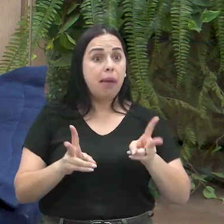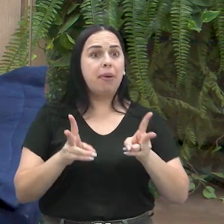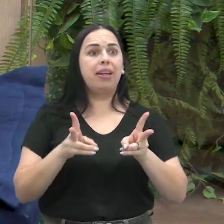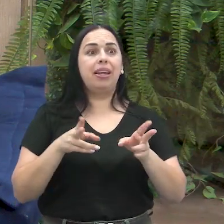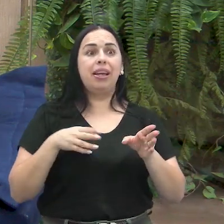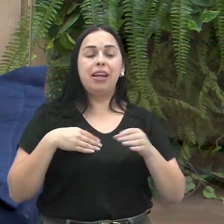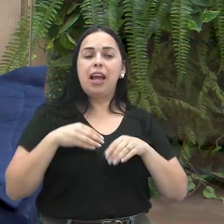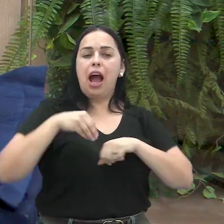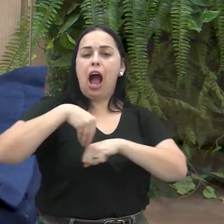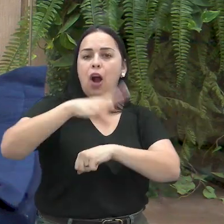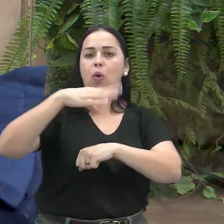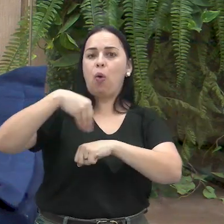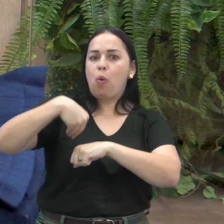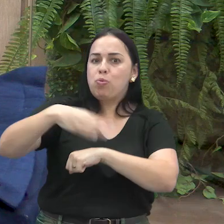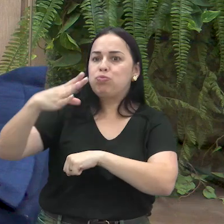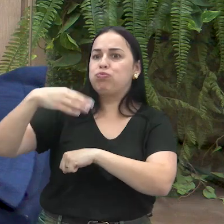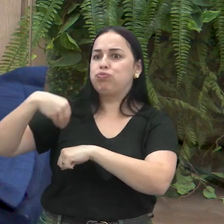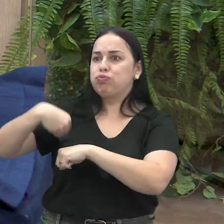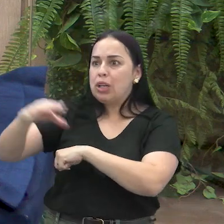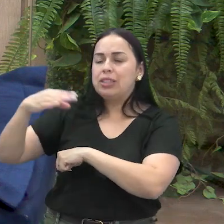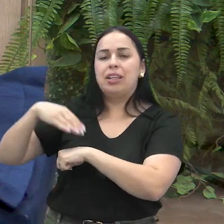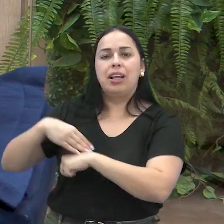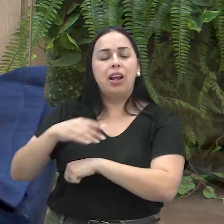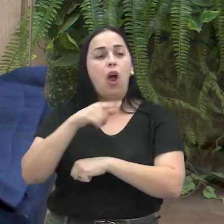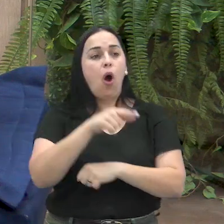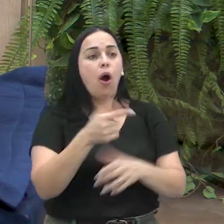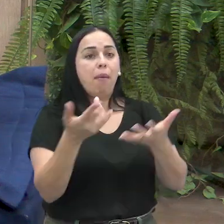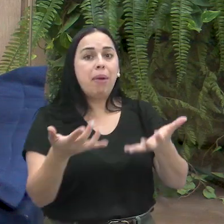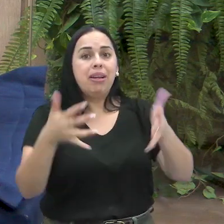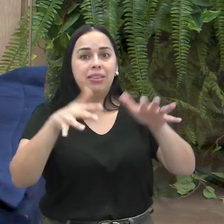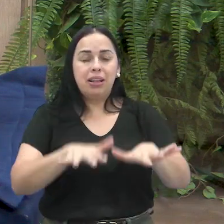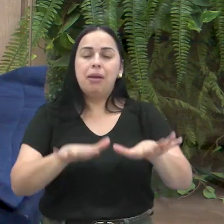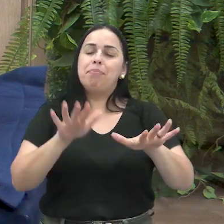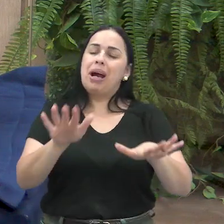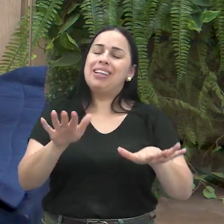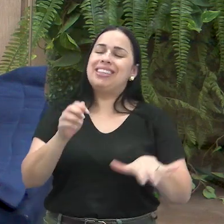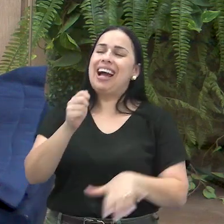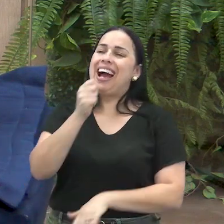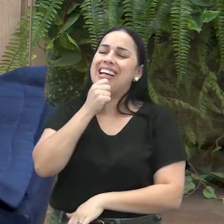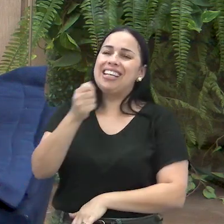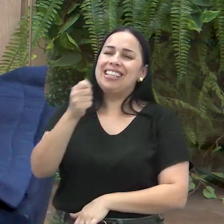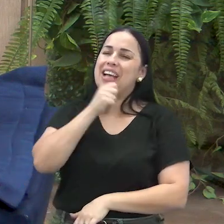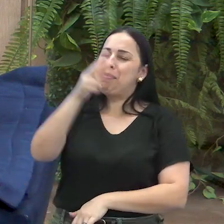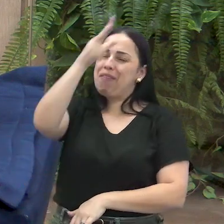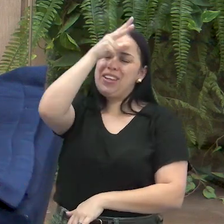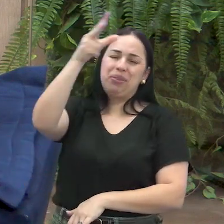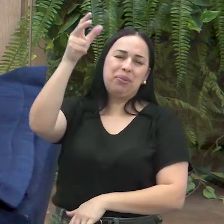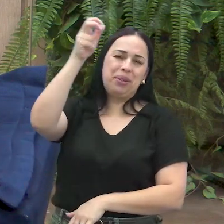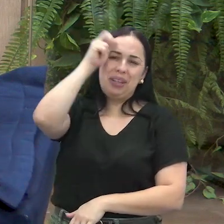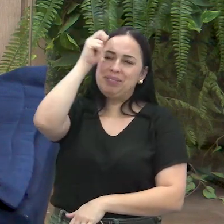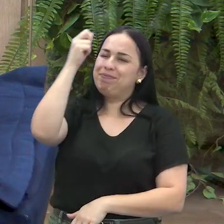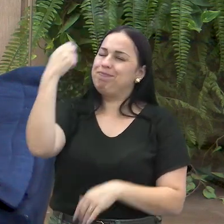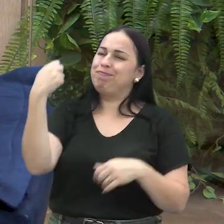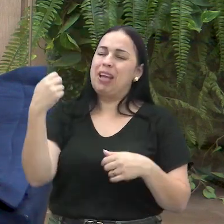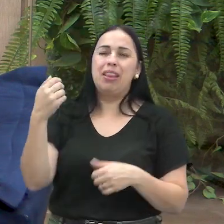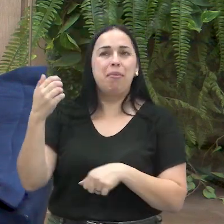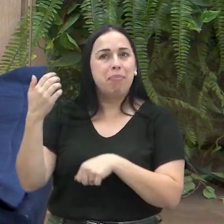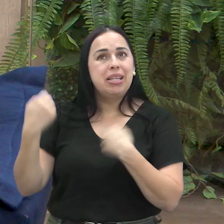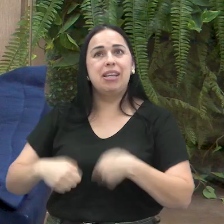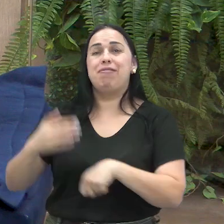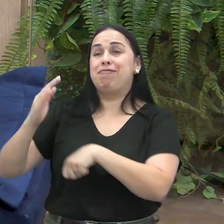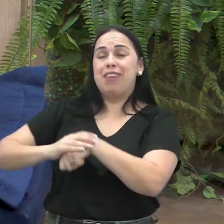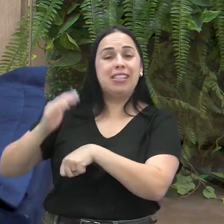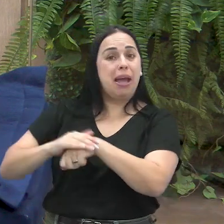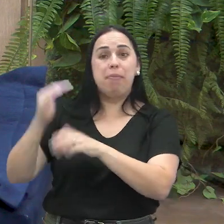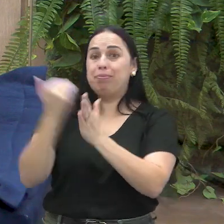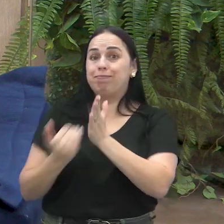você faz com que a sociedade fique inclusiva, e é uma pena que a administração pública ainda não enxergou isso, né? Tem tanta coisa para